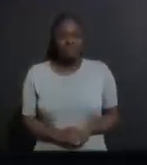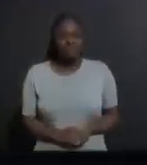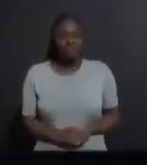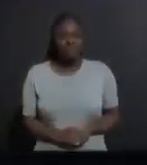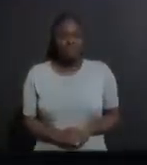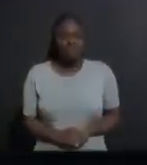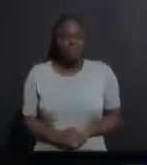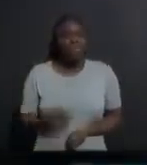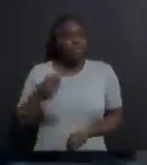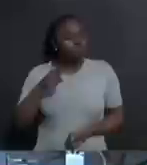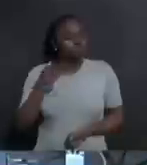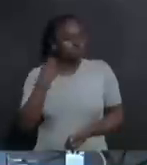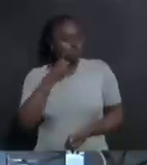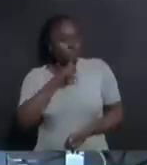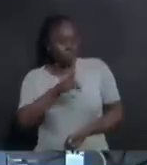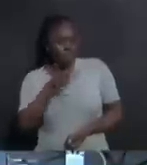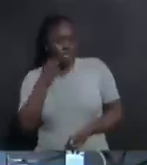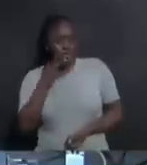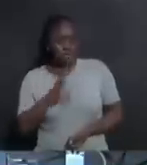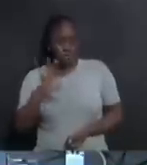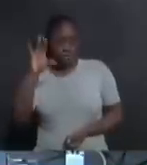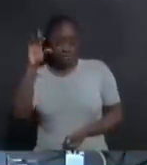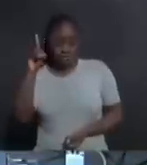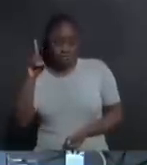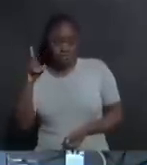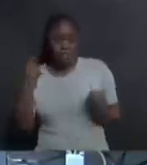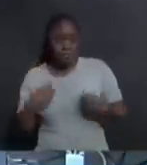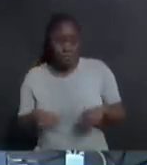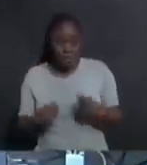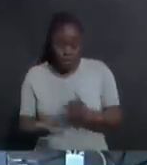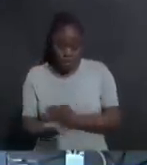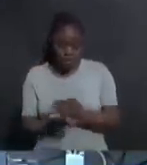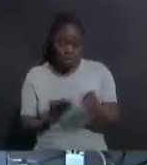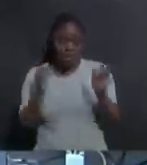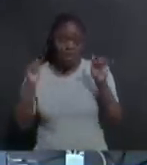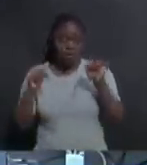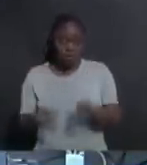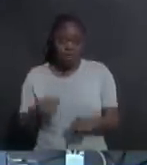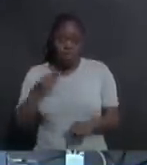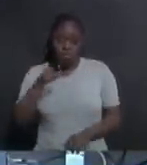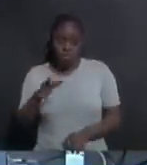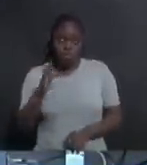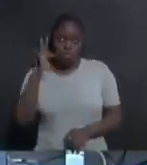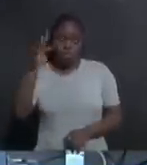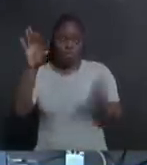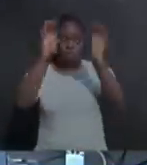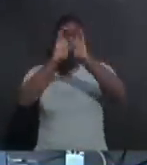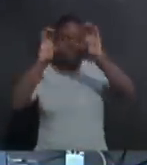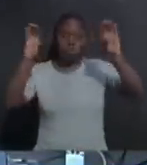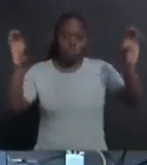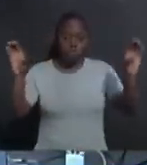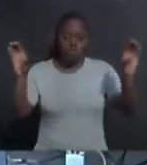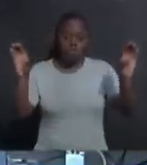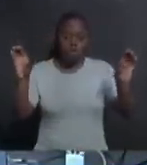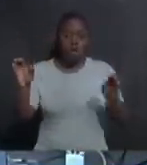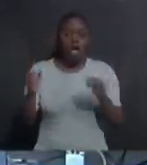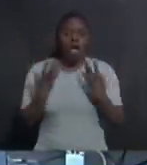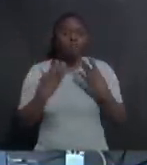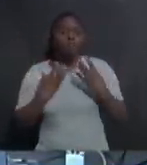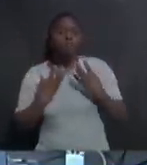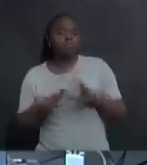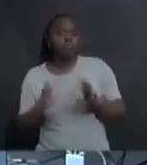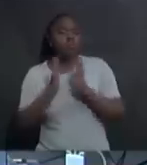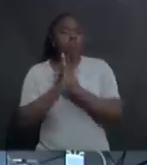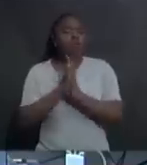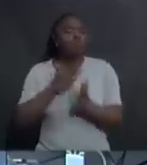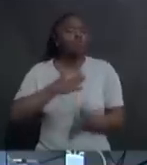Você consegue falar com Deus? Você tem que começar aqui, porque você está em eternidade fazer isso. O que uma pessoa que não gosta de orar vai fazer no céu? Ora